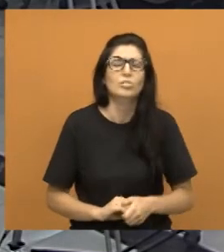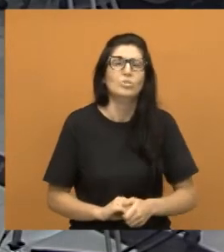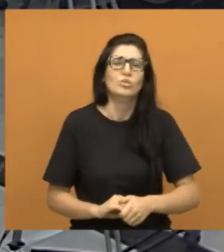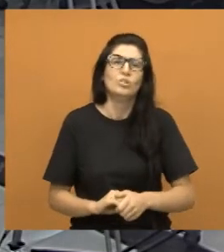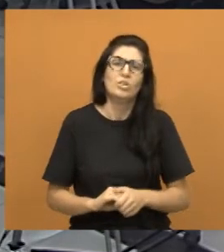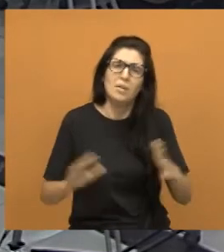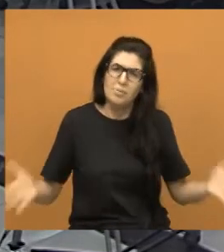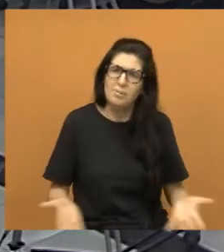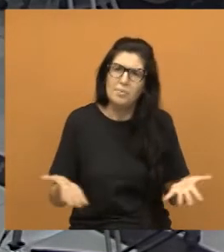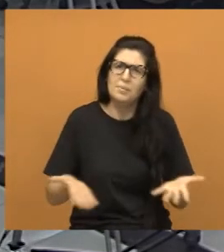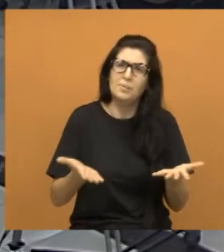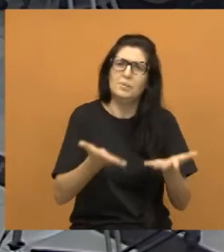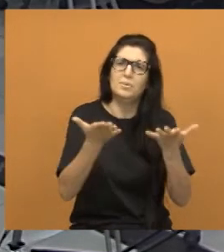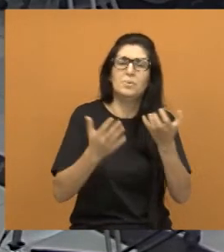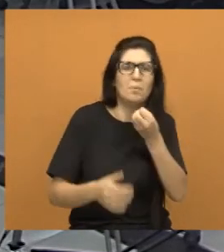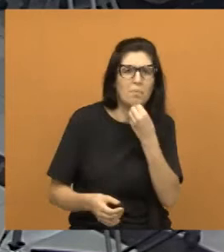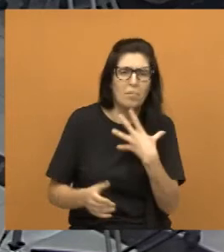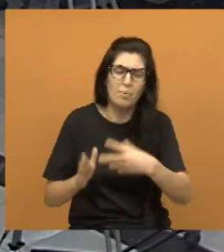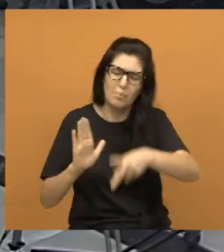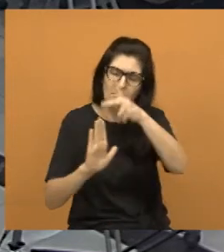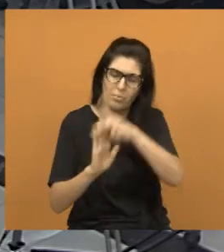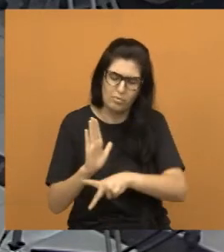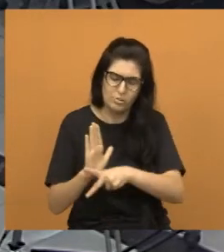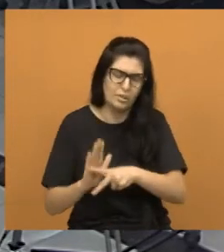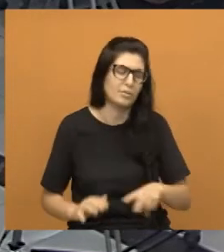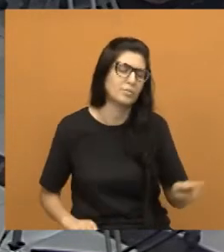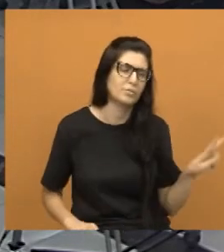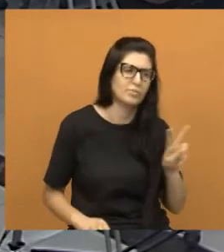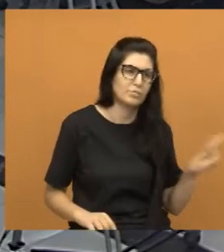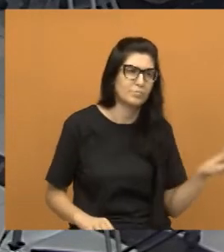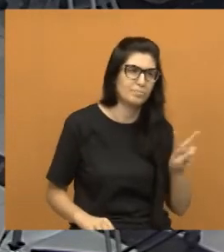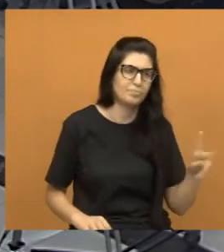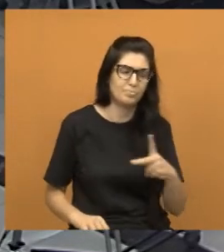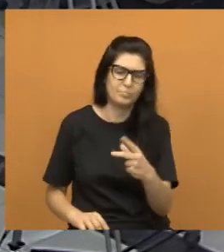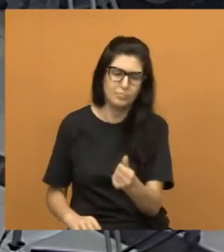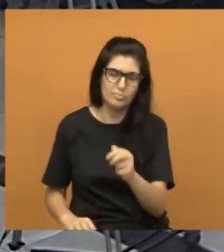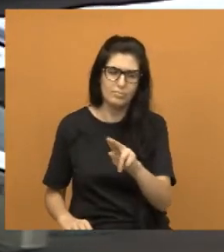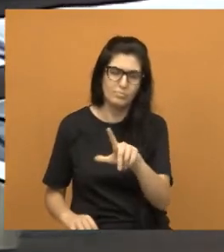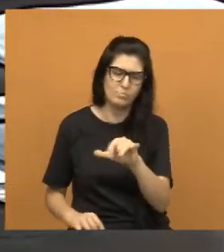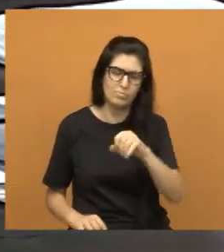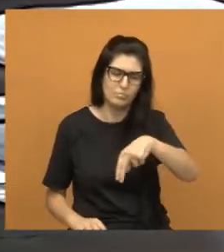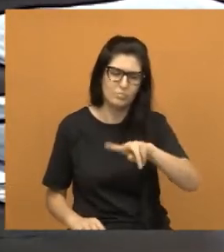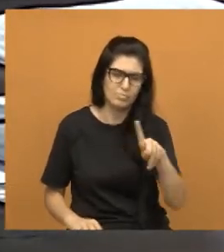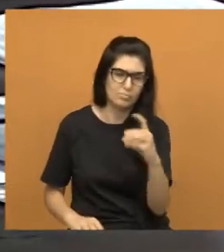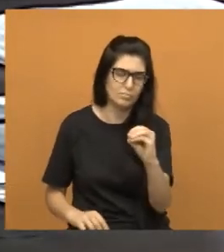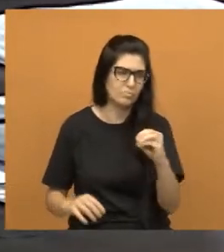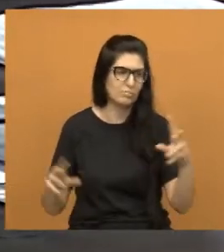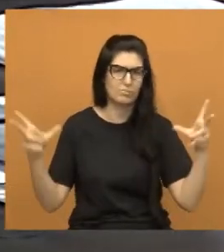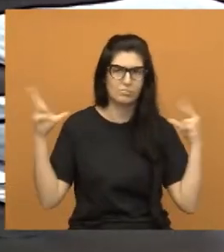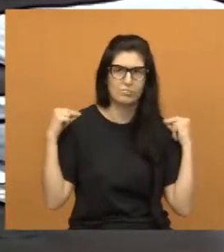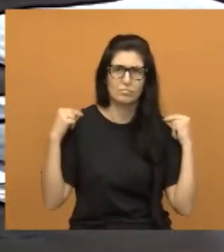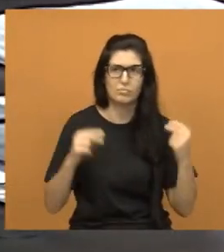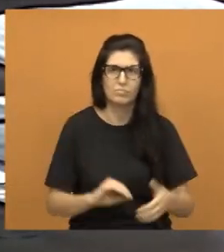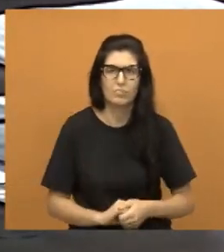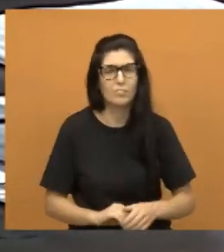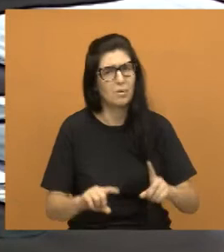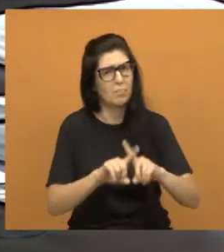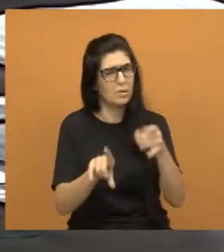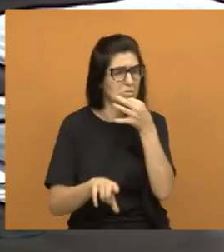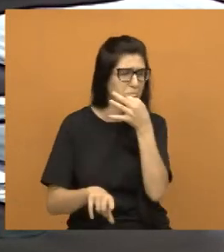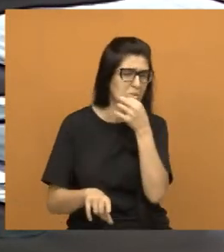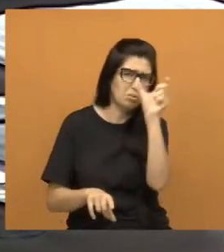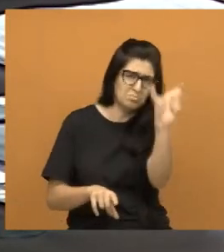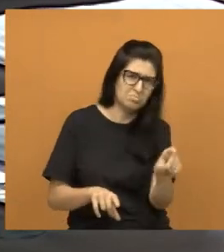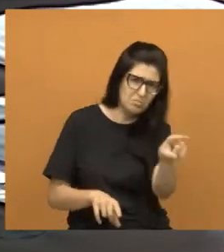enobrece o projeto do vereador Paulinho dos Condutores. Né? Então, mas aí fica a critério dele, né?